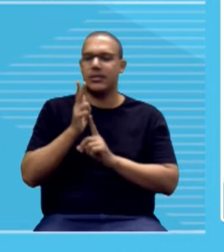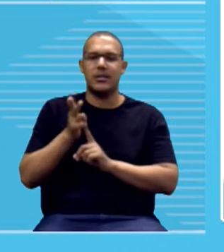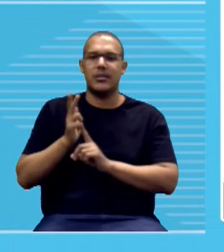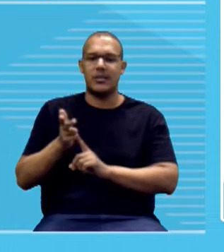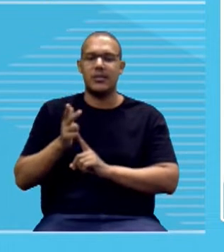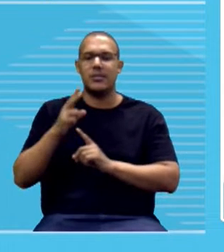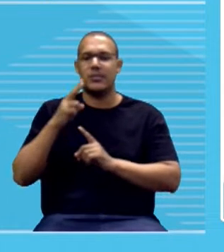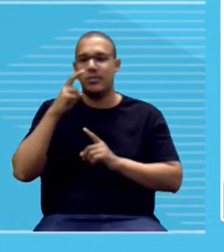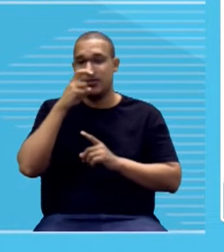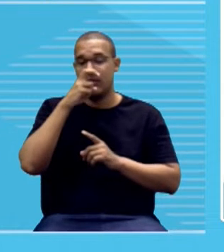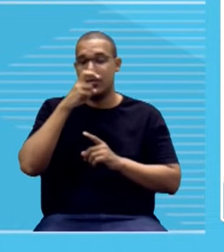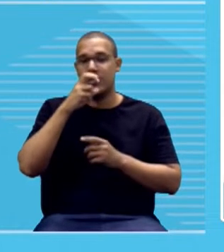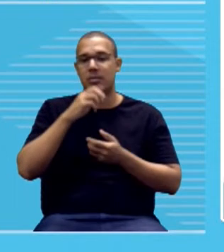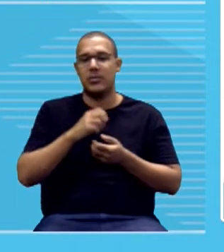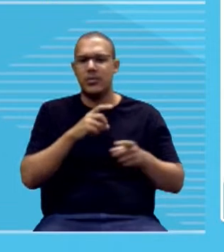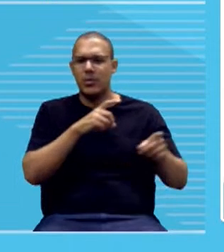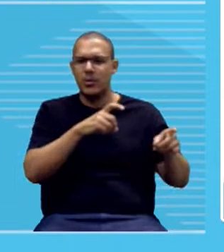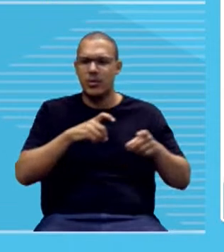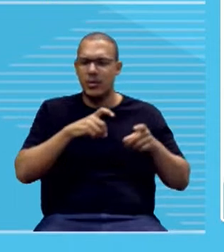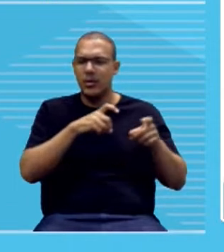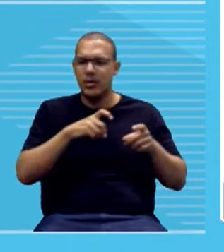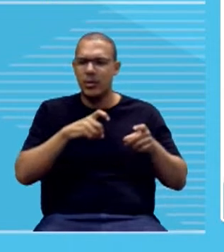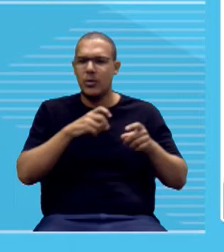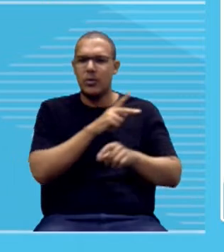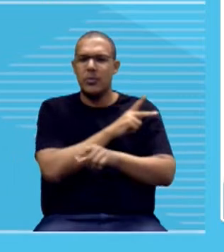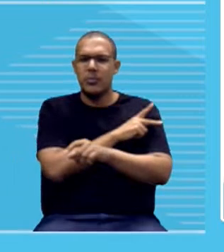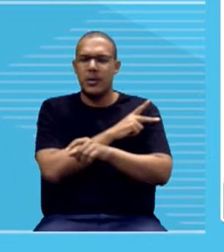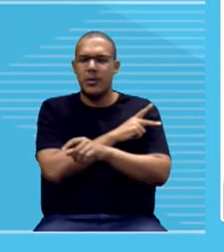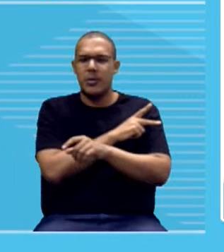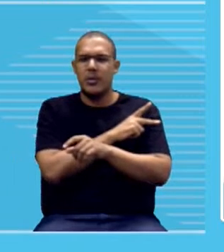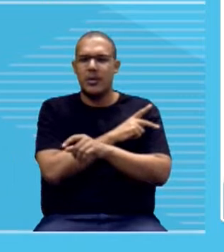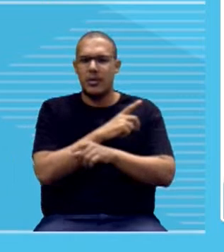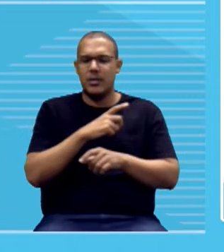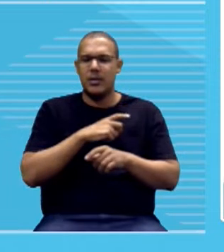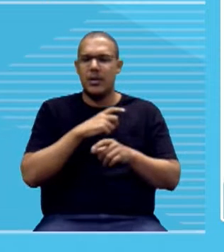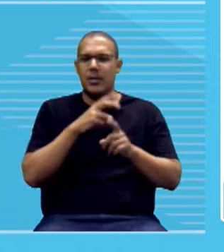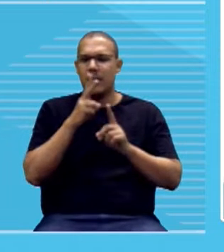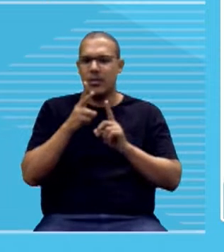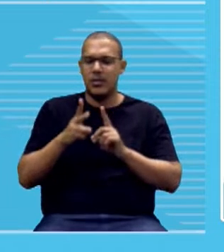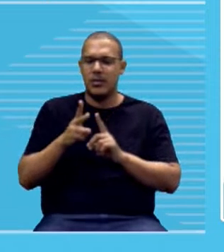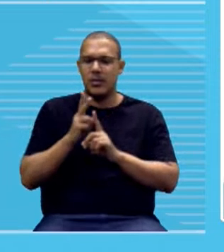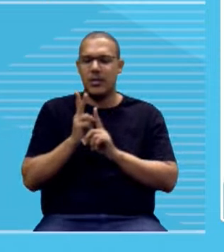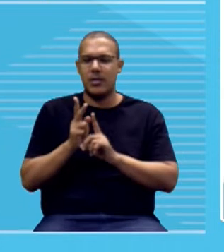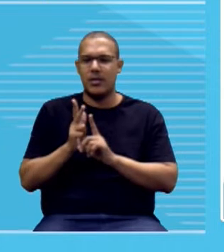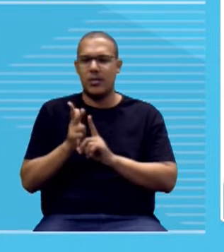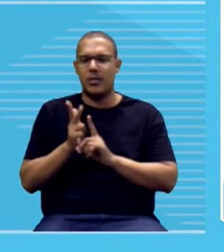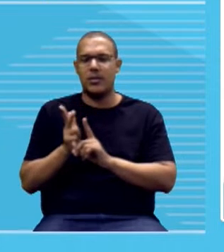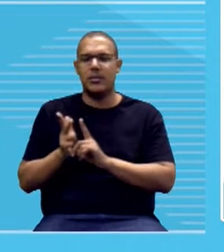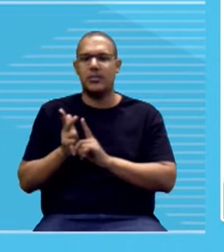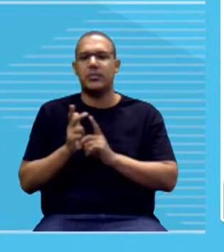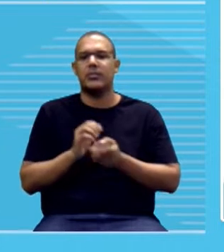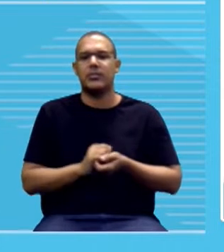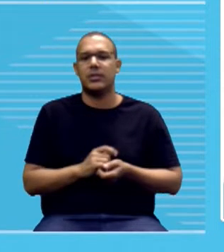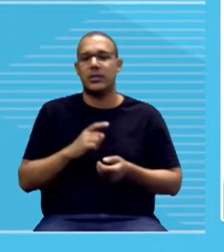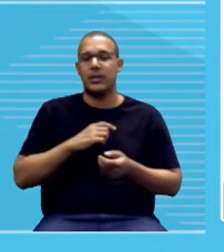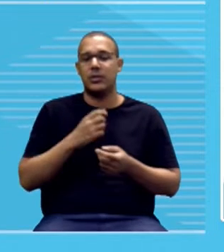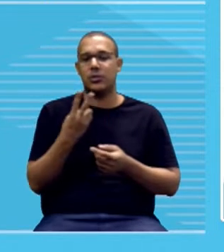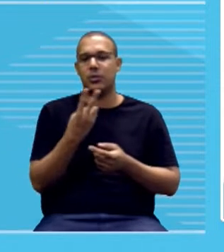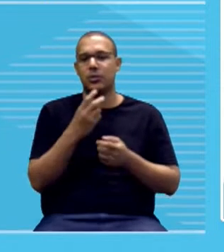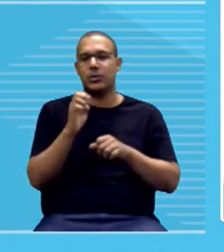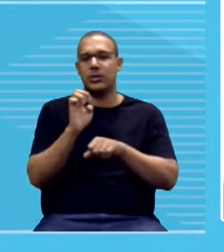No interior do Piauí, já na divisa com Pernambuco, a gente tem uma usina eólica, um jardim eólico, que pertence aos dois estados, tá